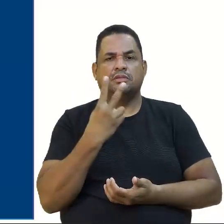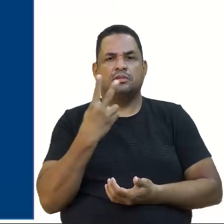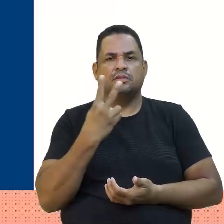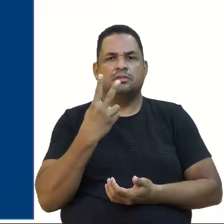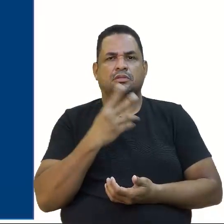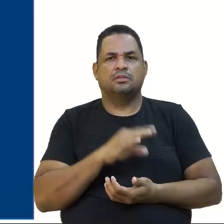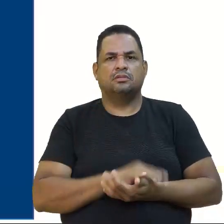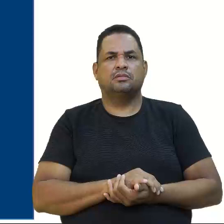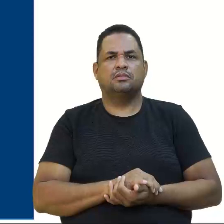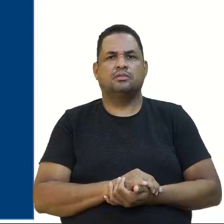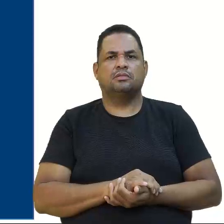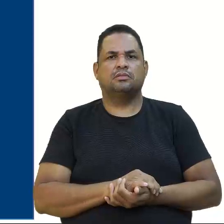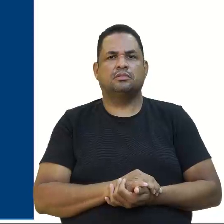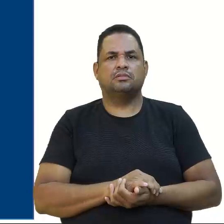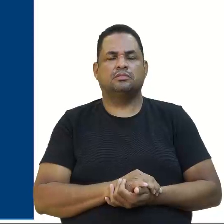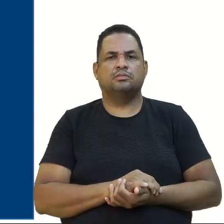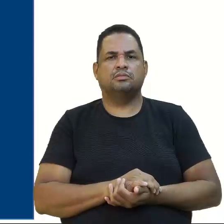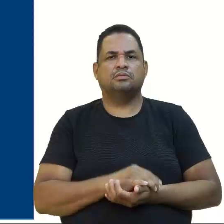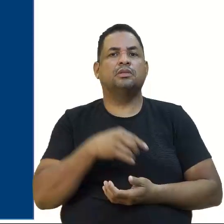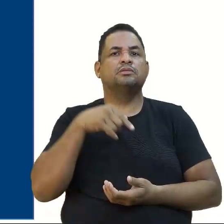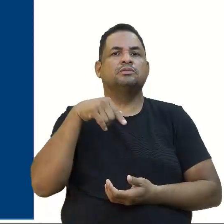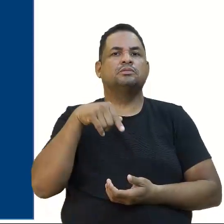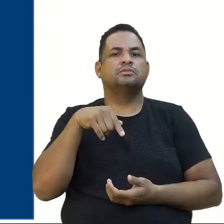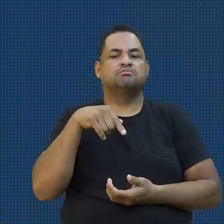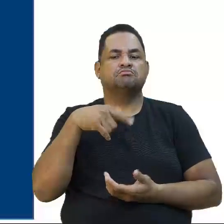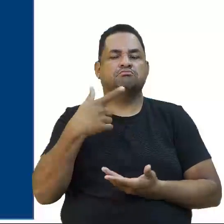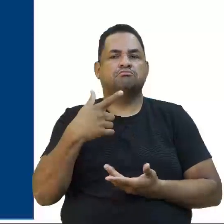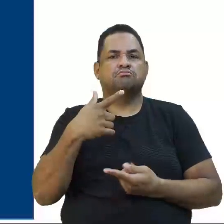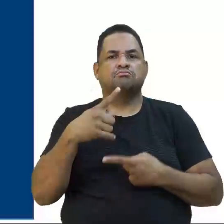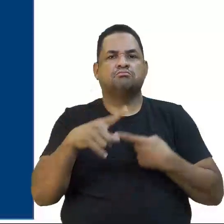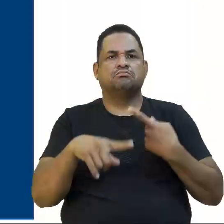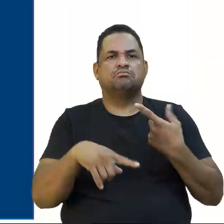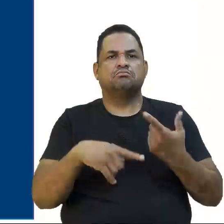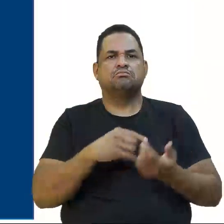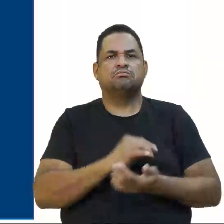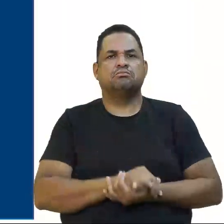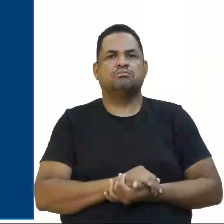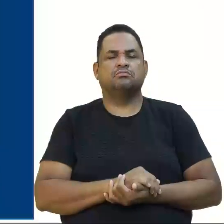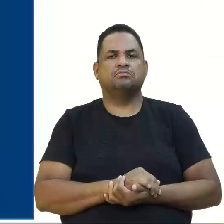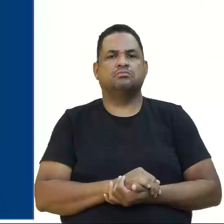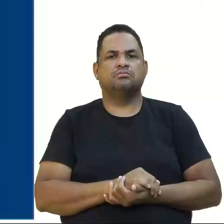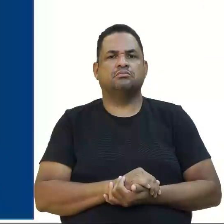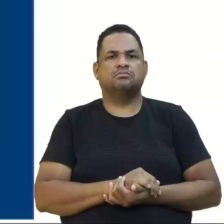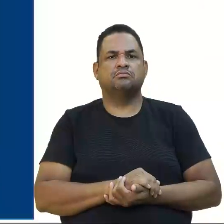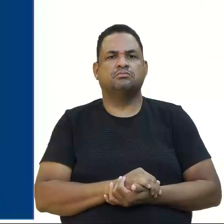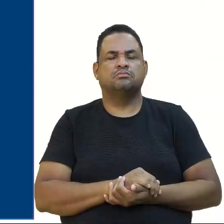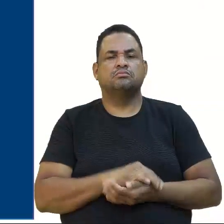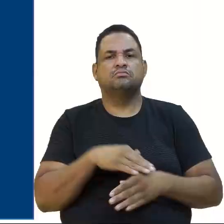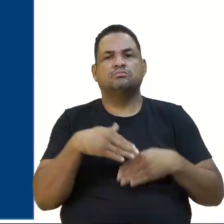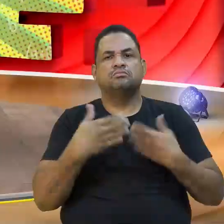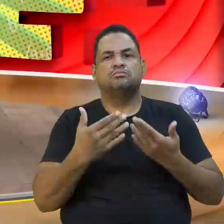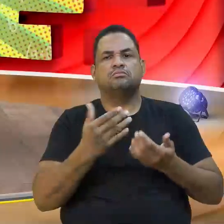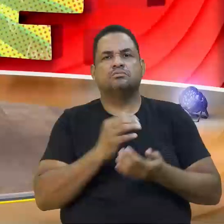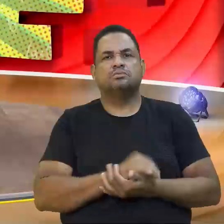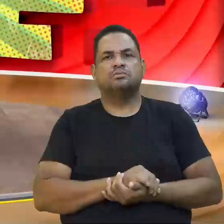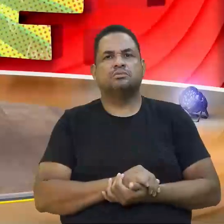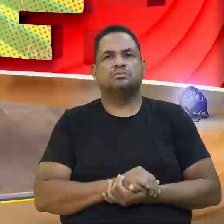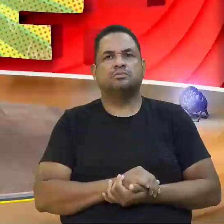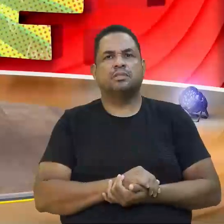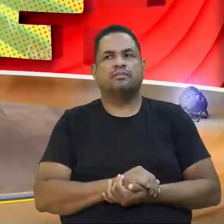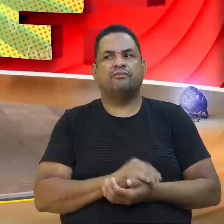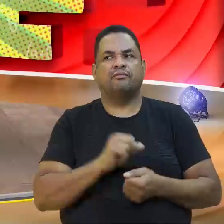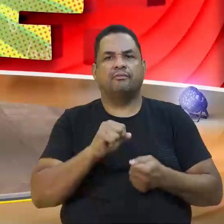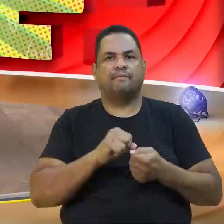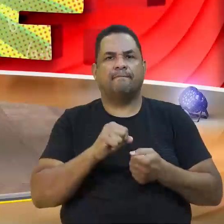aumentou tantos, porque foi para 7. E aí depois o terceiro aumentou mais tantos, igual. Então tá aumentando a mesma quantidade. Você está fazendo